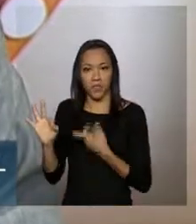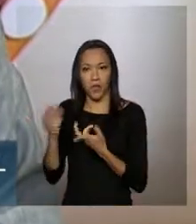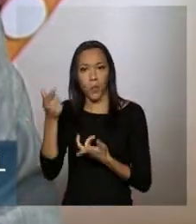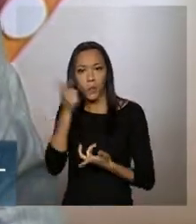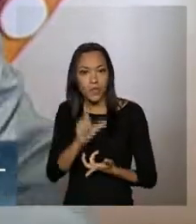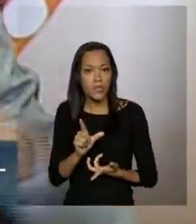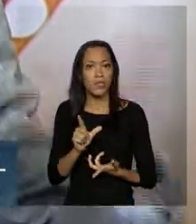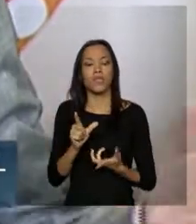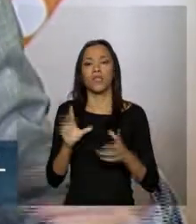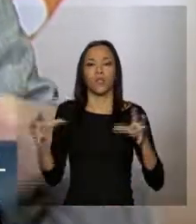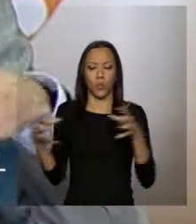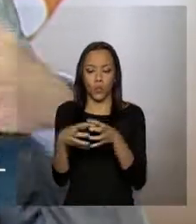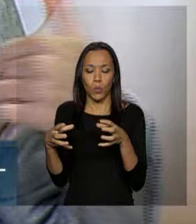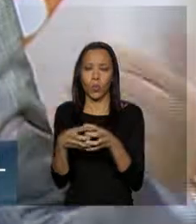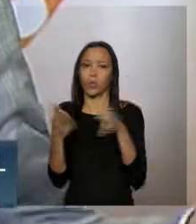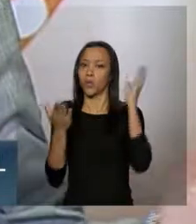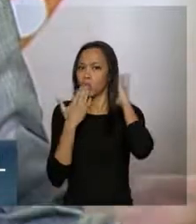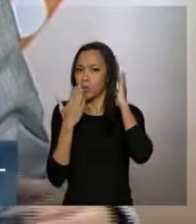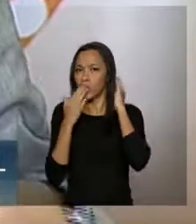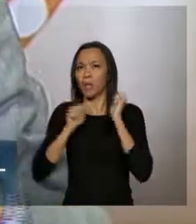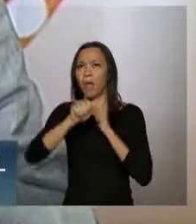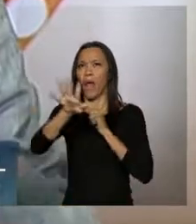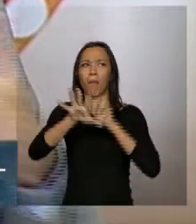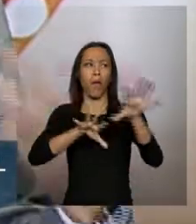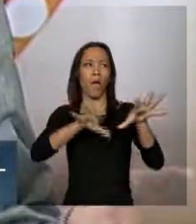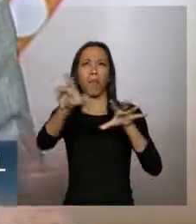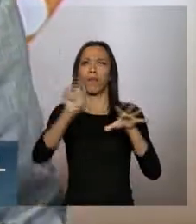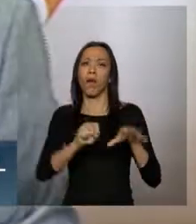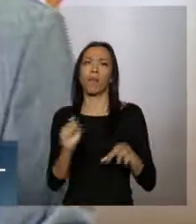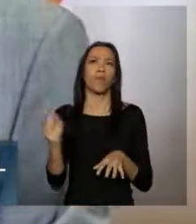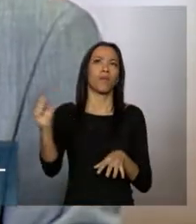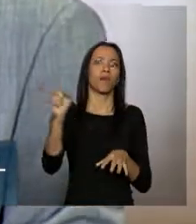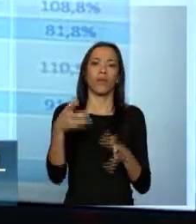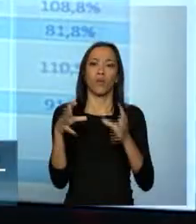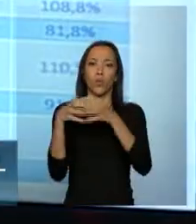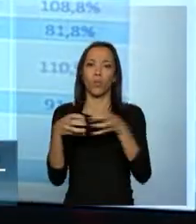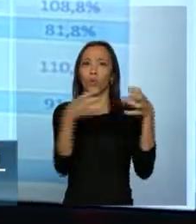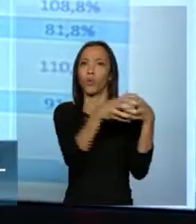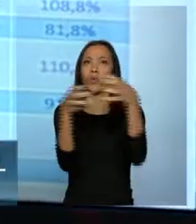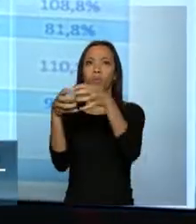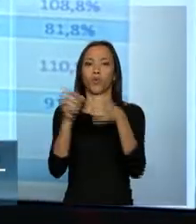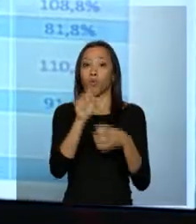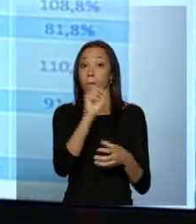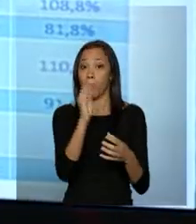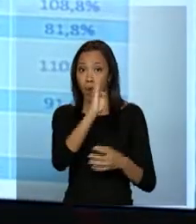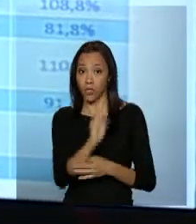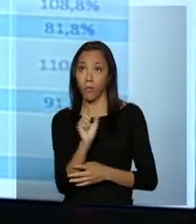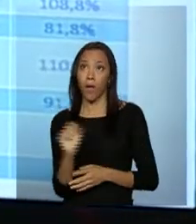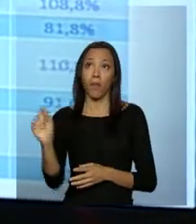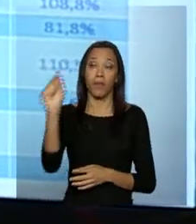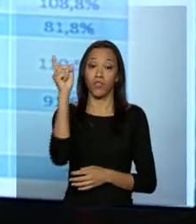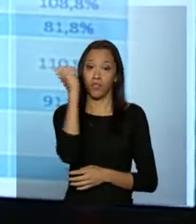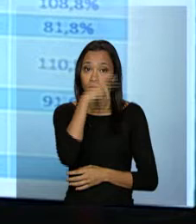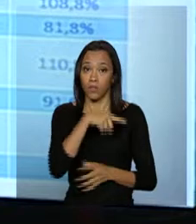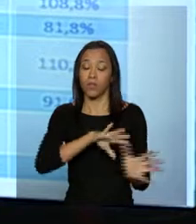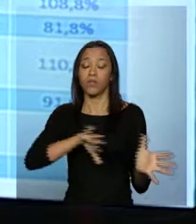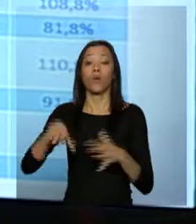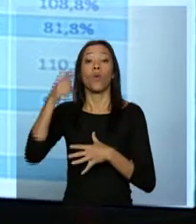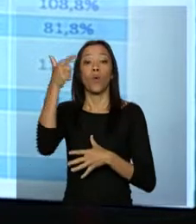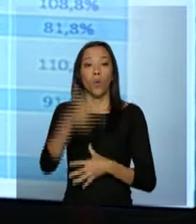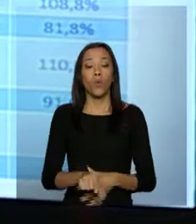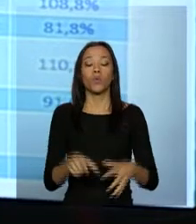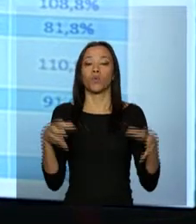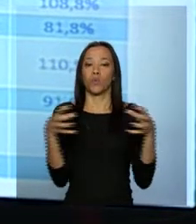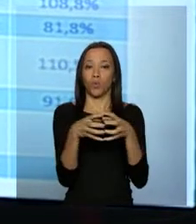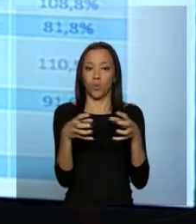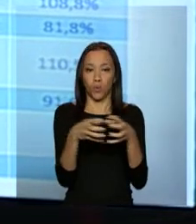na população indígena, dispersa, aldeias isoladas, de difícil acesso, essa cobertura, né? E população privada de liberdade